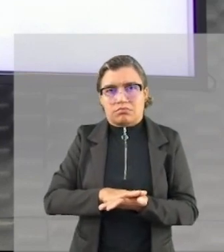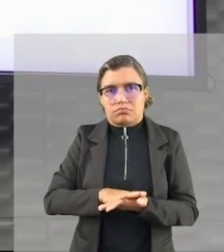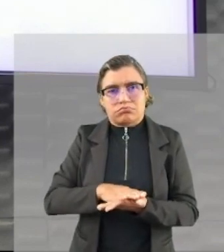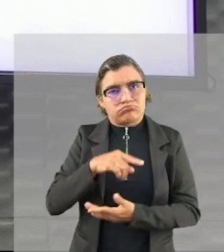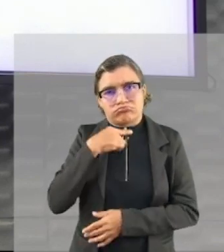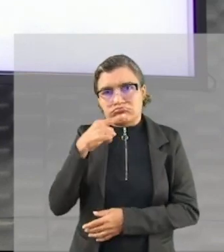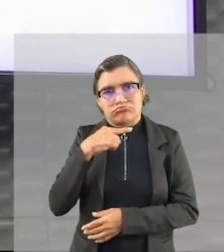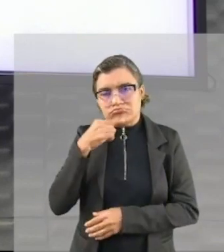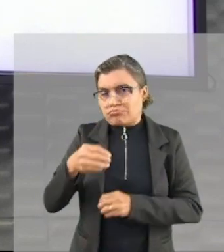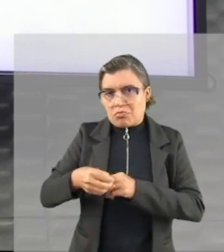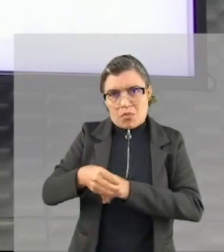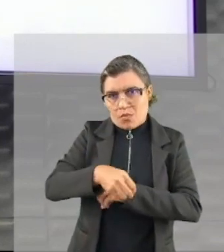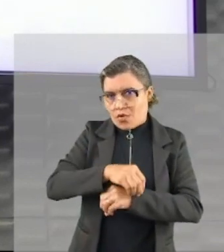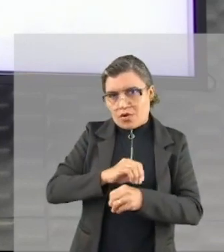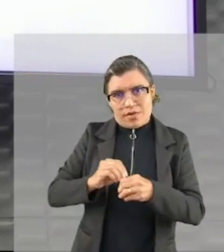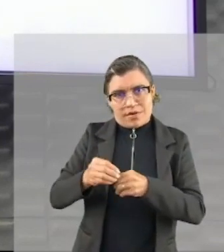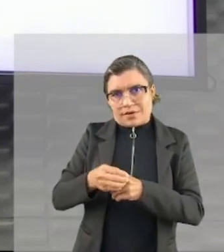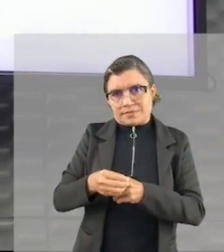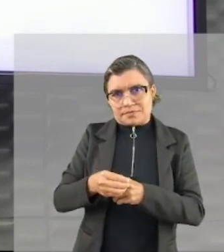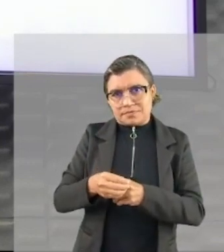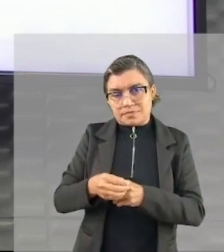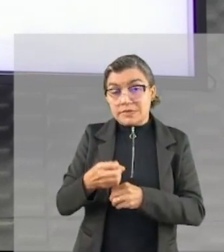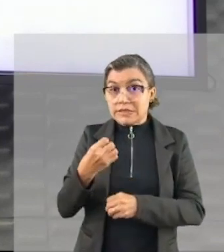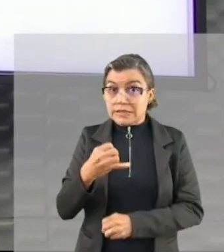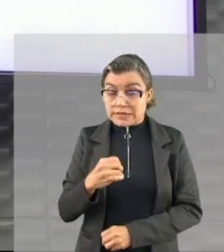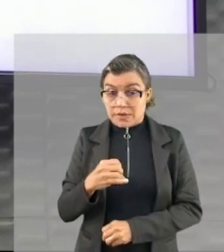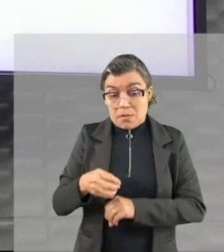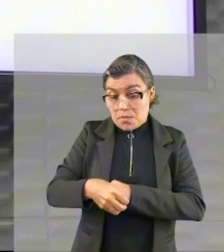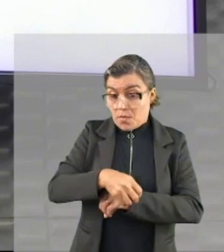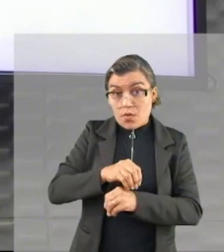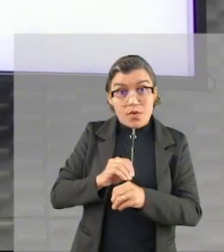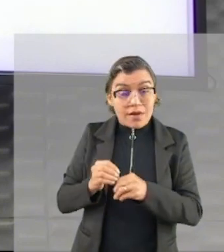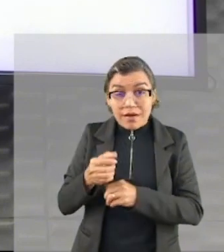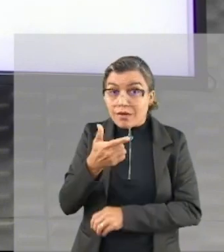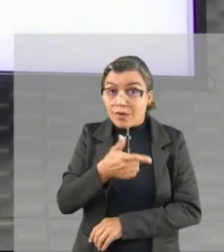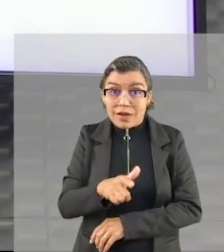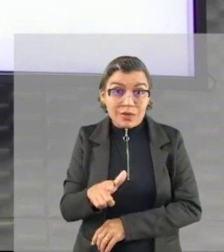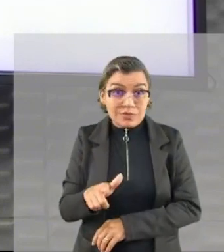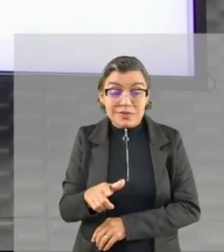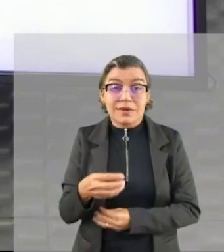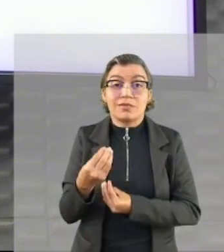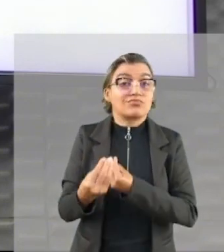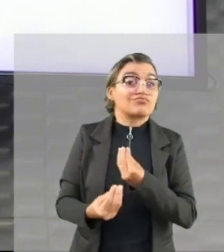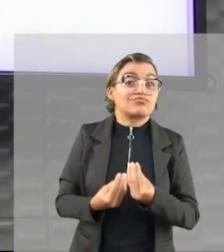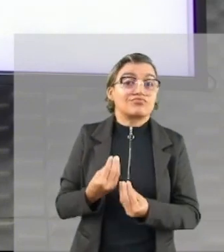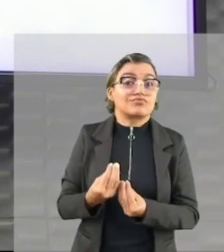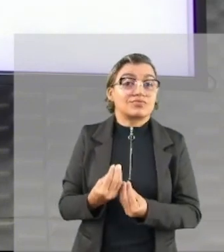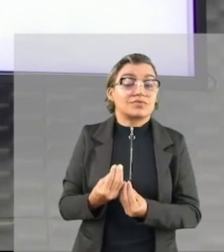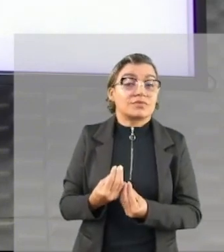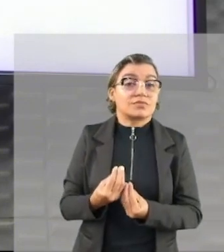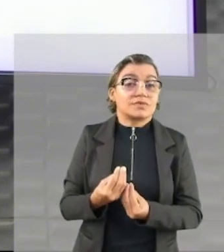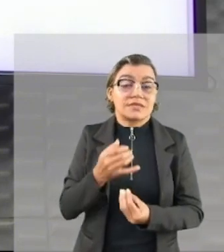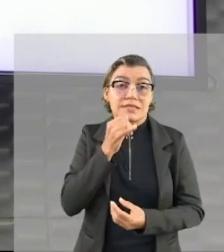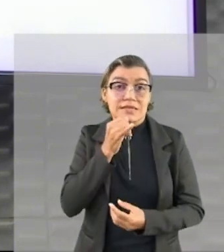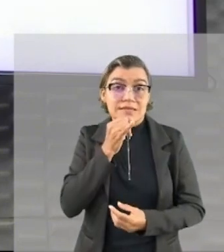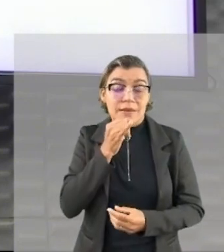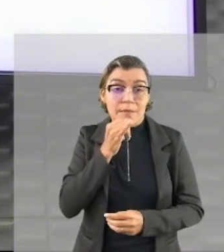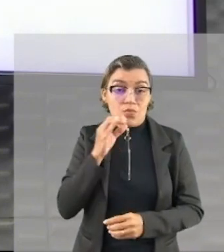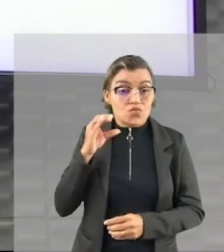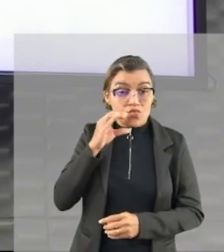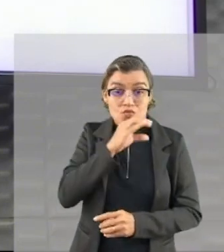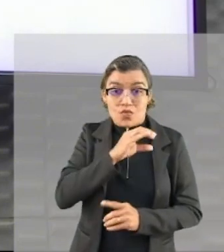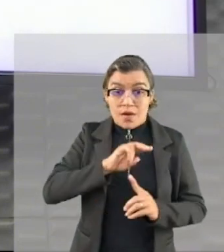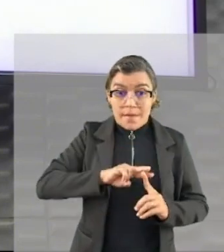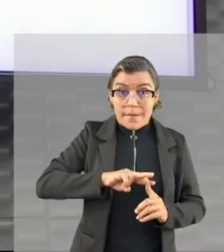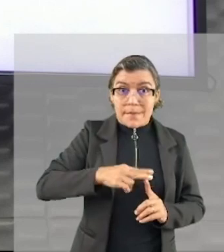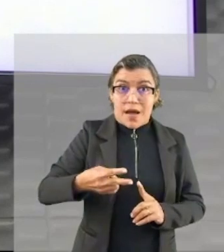ter moléculas. Não tendo moléculas, não vai aquecer por condução, porque não